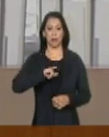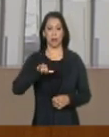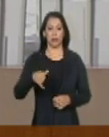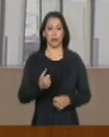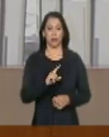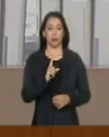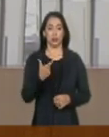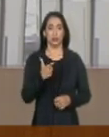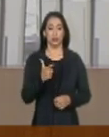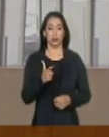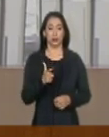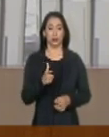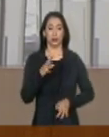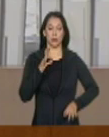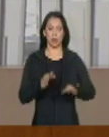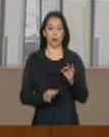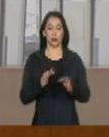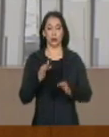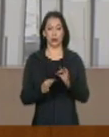impedir a formação da coisa julgada,